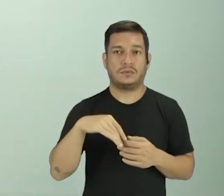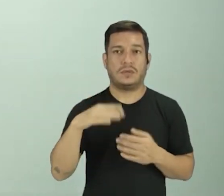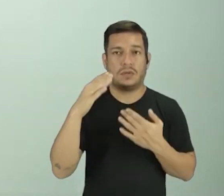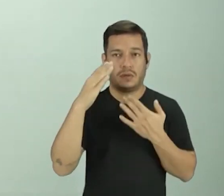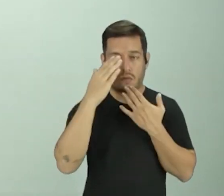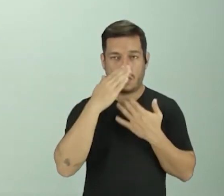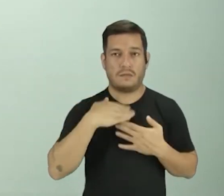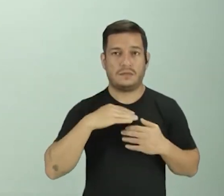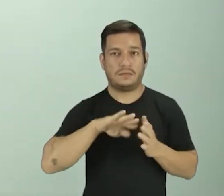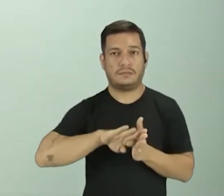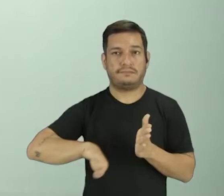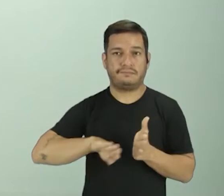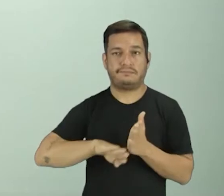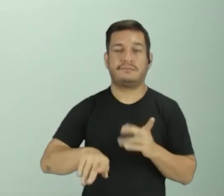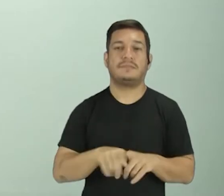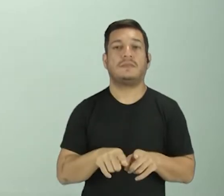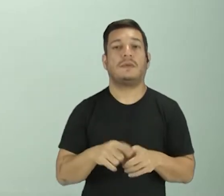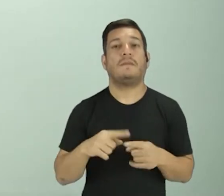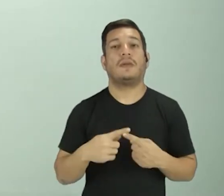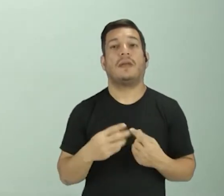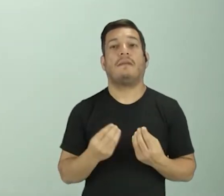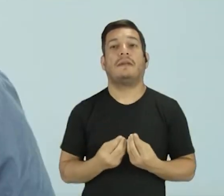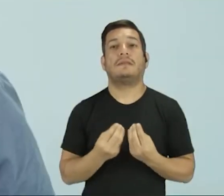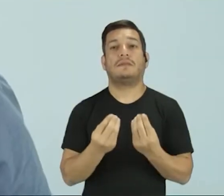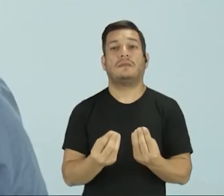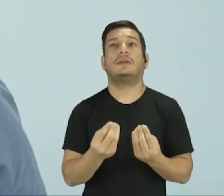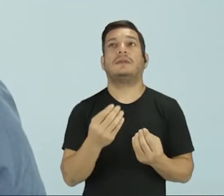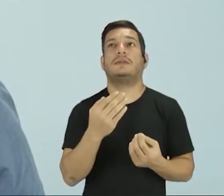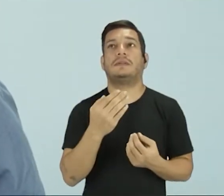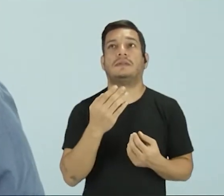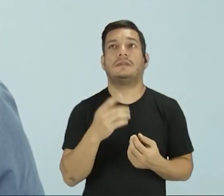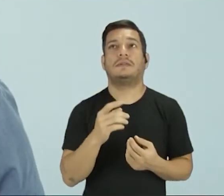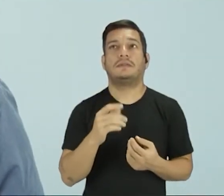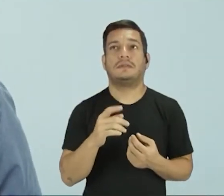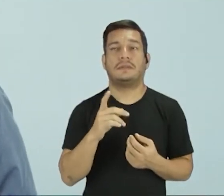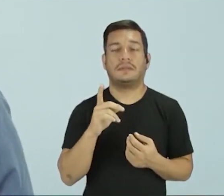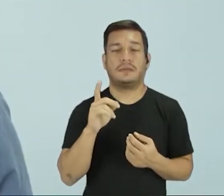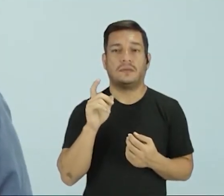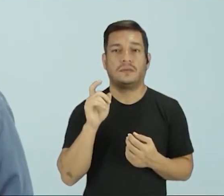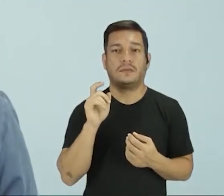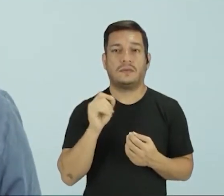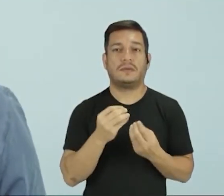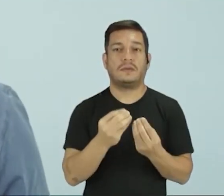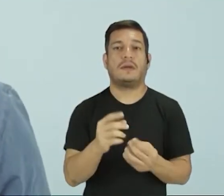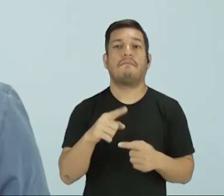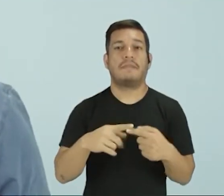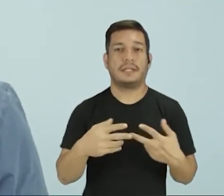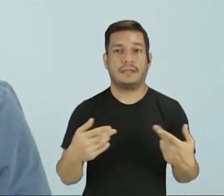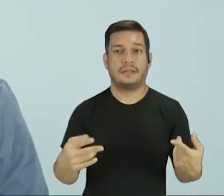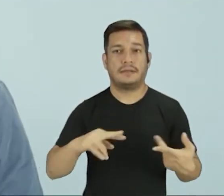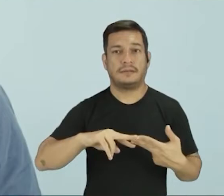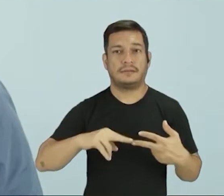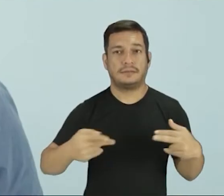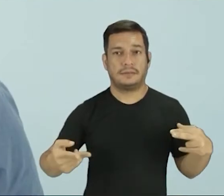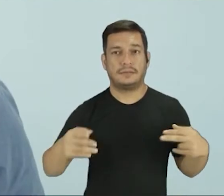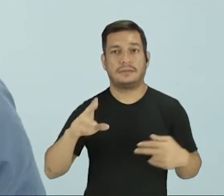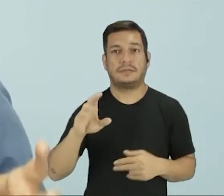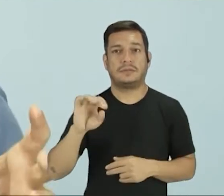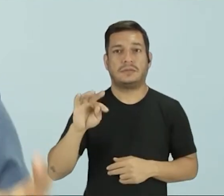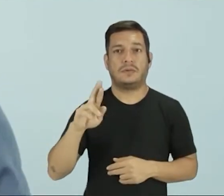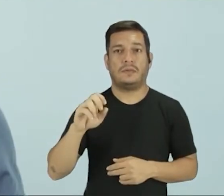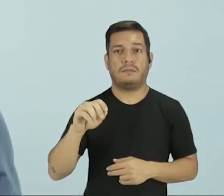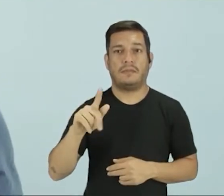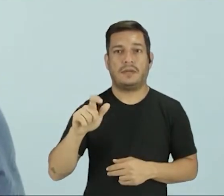ficar lá descartados, porque eles vão doar, né, tipos celulares descartados, que eles vão doar material, né,